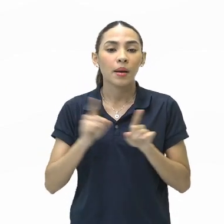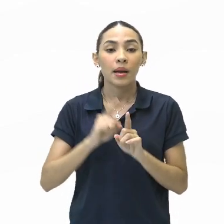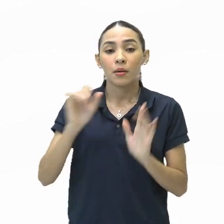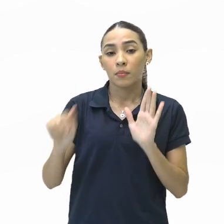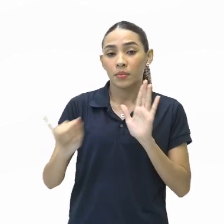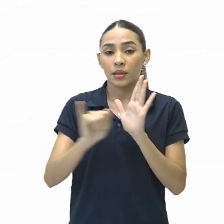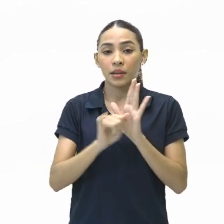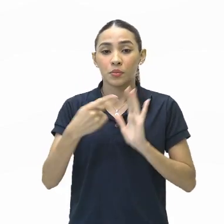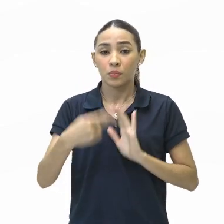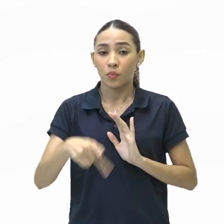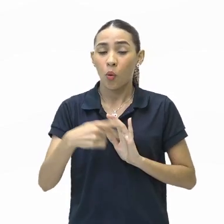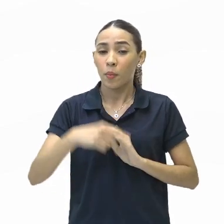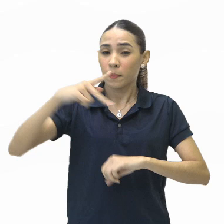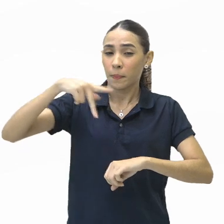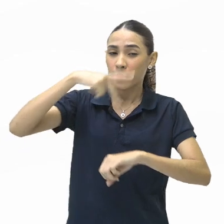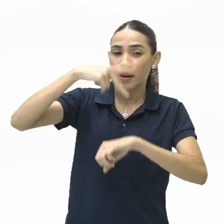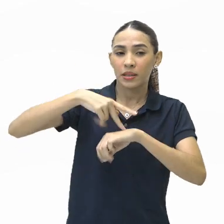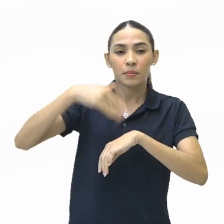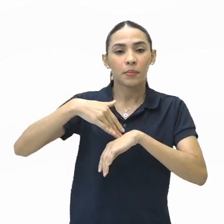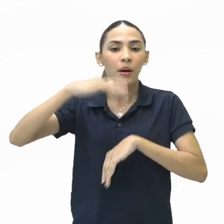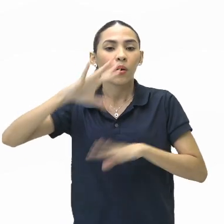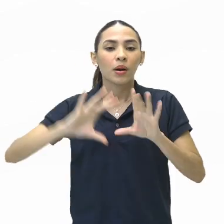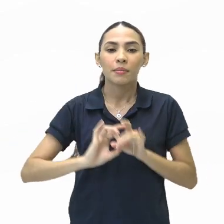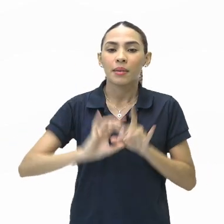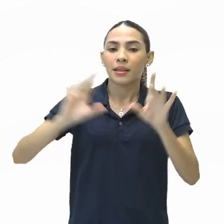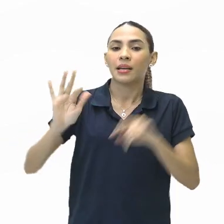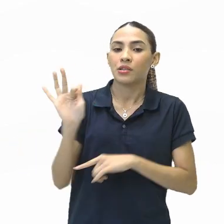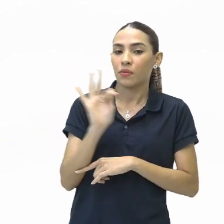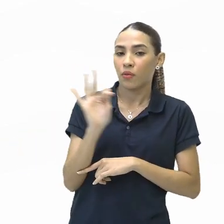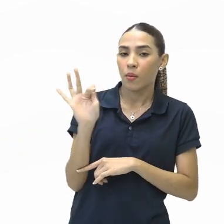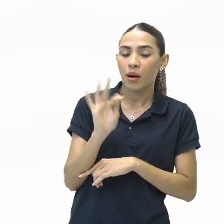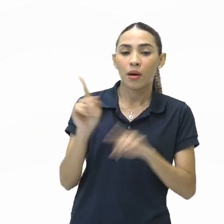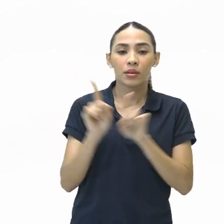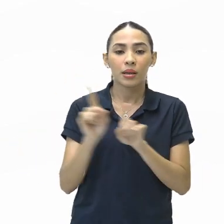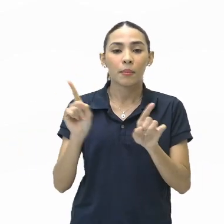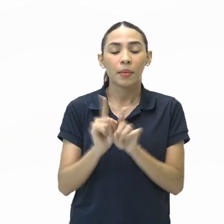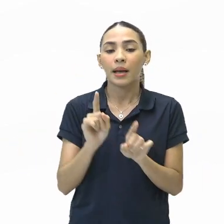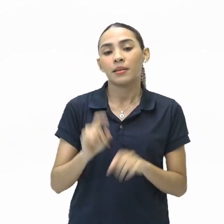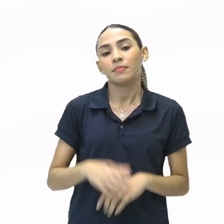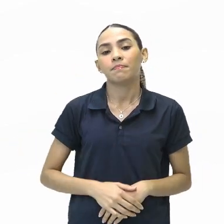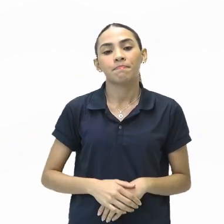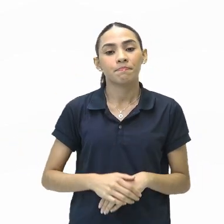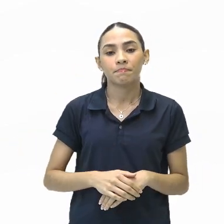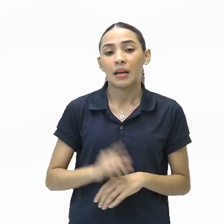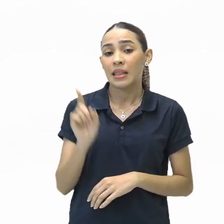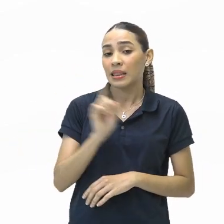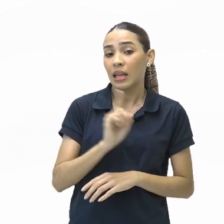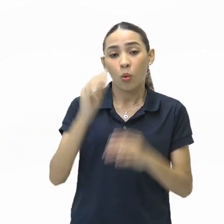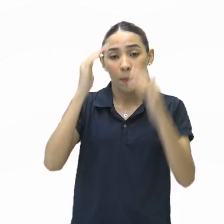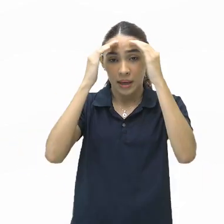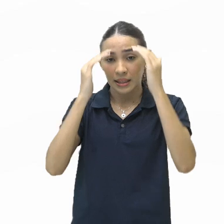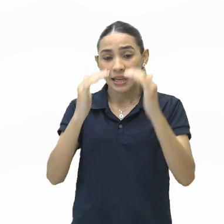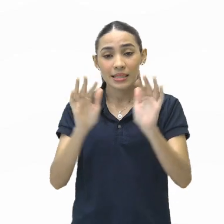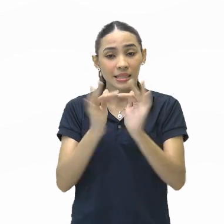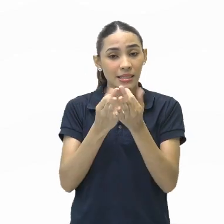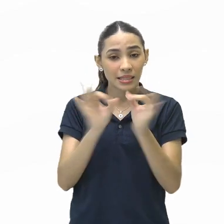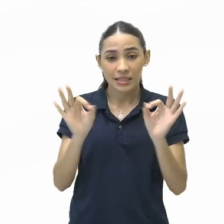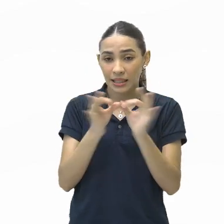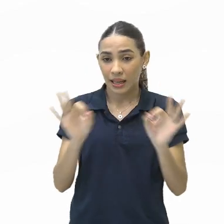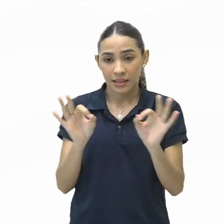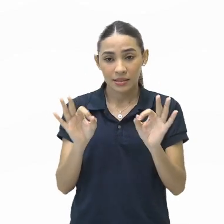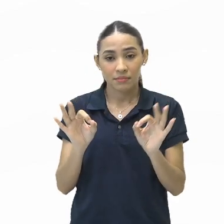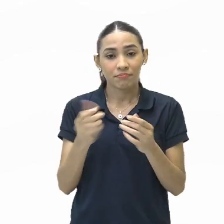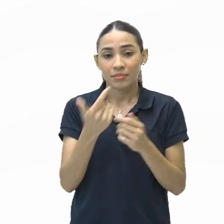identidade nacional, maior liberdade formal com rupturas da sintaxe. Então, aqui eles não vão